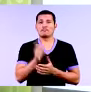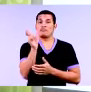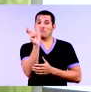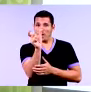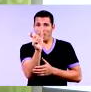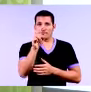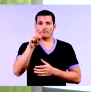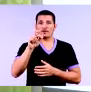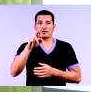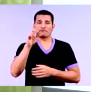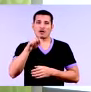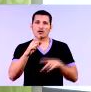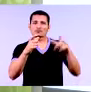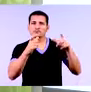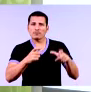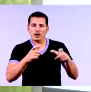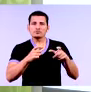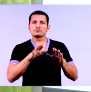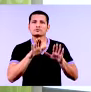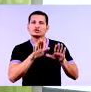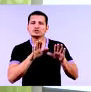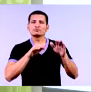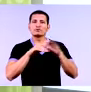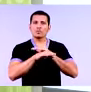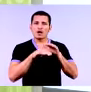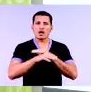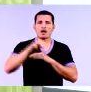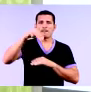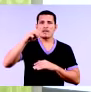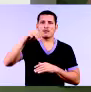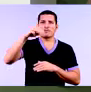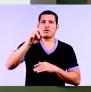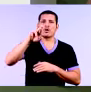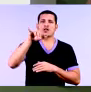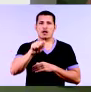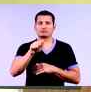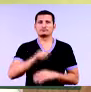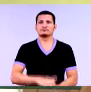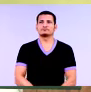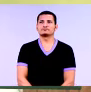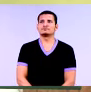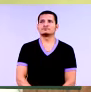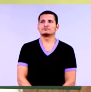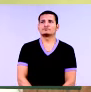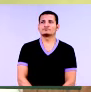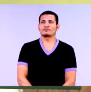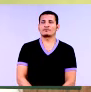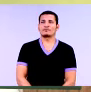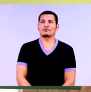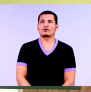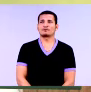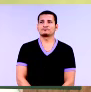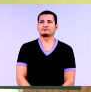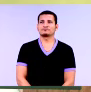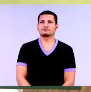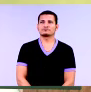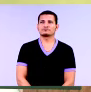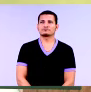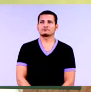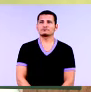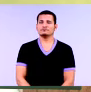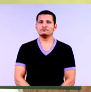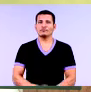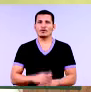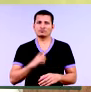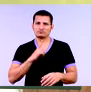é um espaço reservado de memória. Professor, a próxima questão. Vamos lá. Legal. E só para registrar também a participação